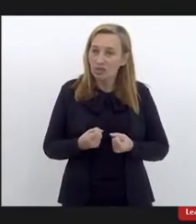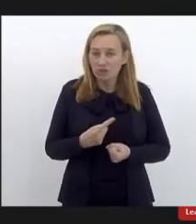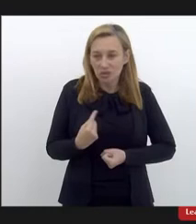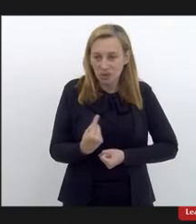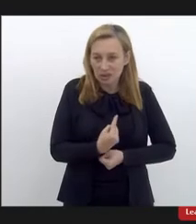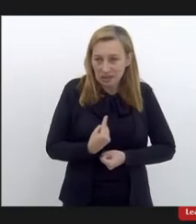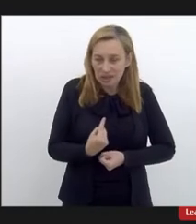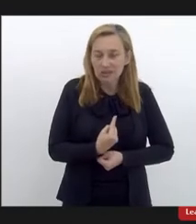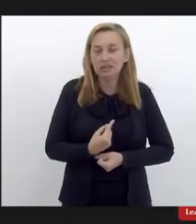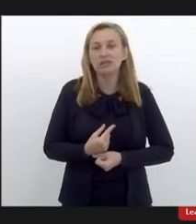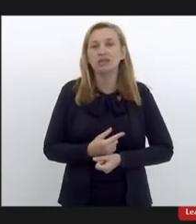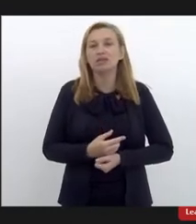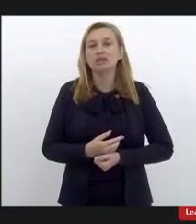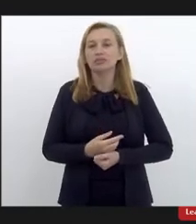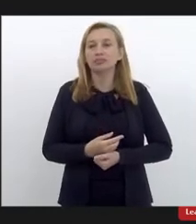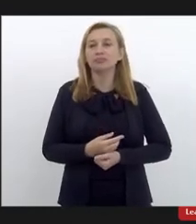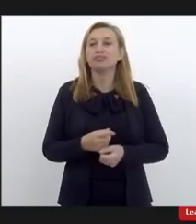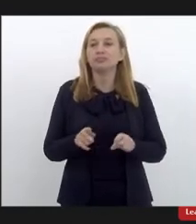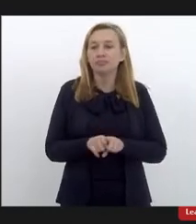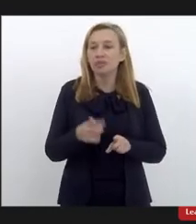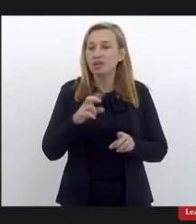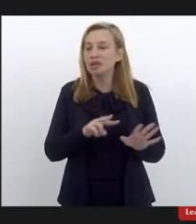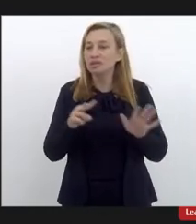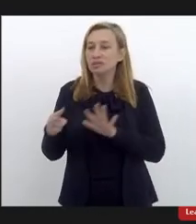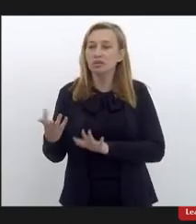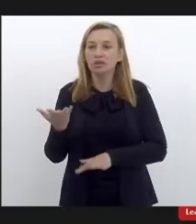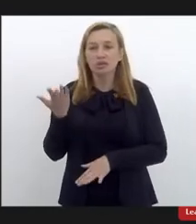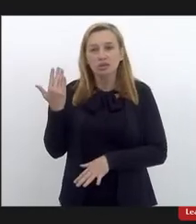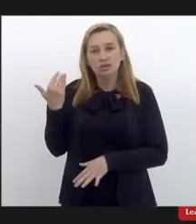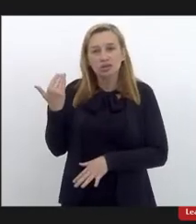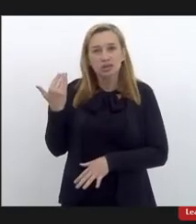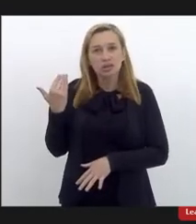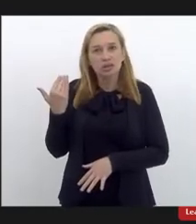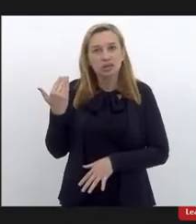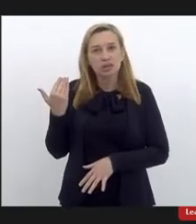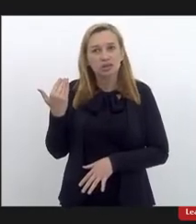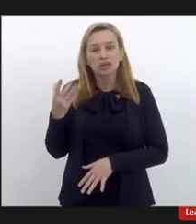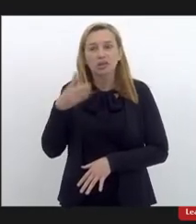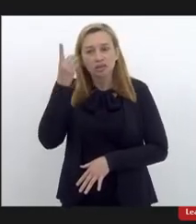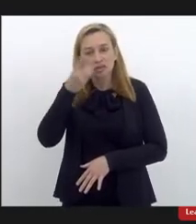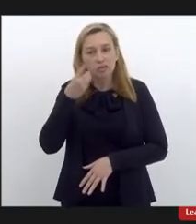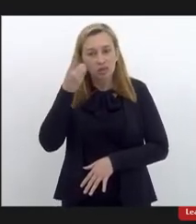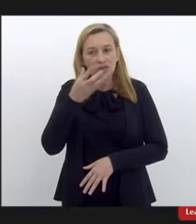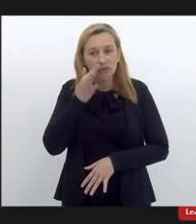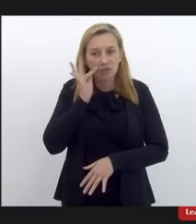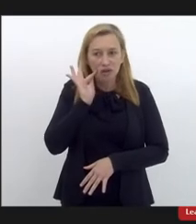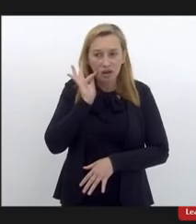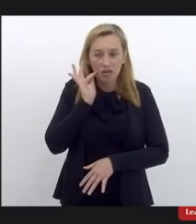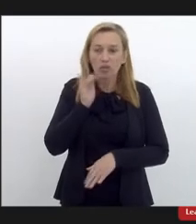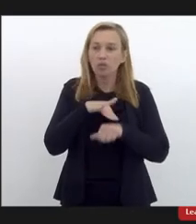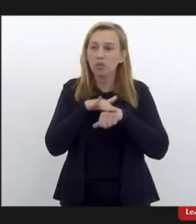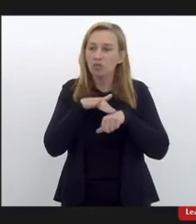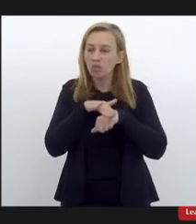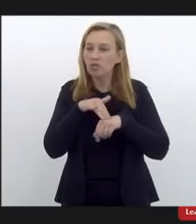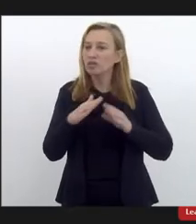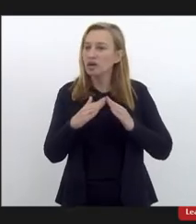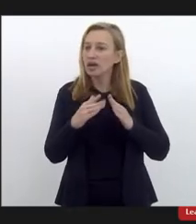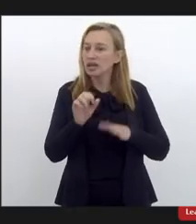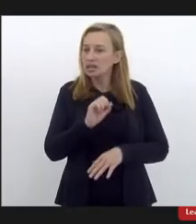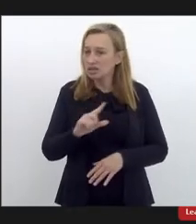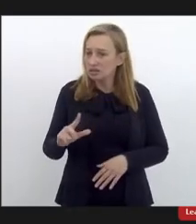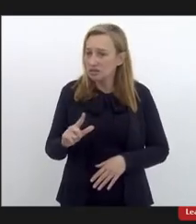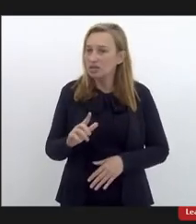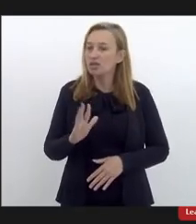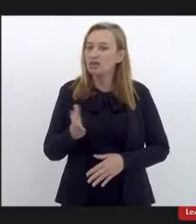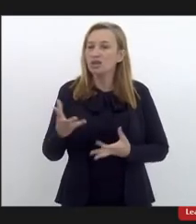né, recentemente. A gente teve também, na semana passada, por intermédio do deputado Flávio, uma conversa com a Casa Civil, né? Nós